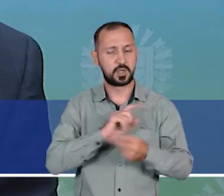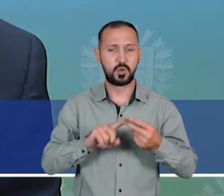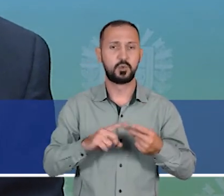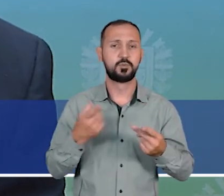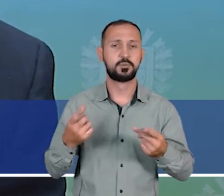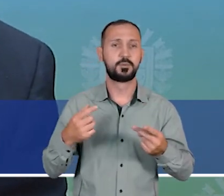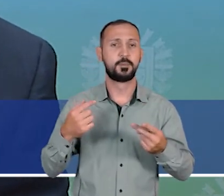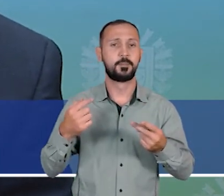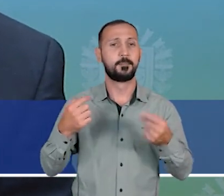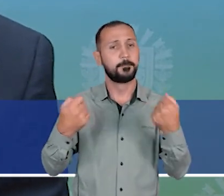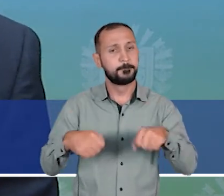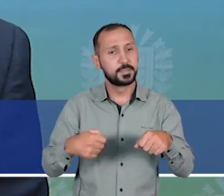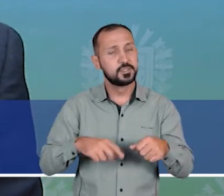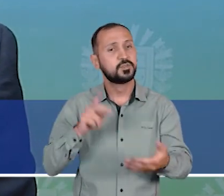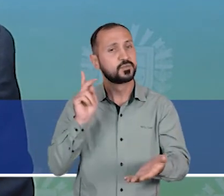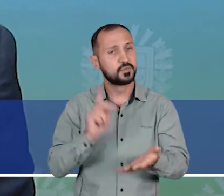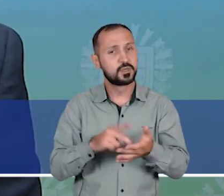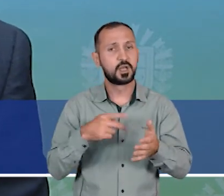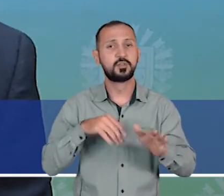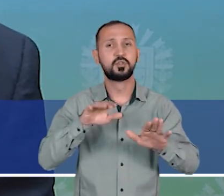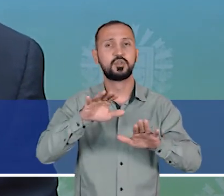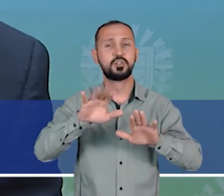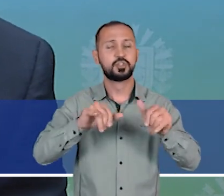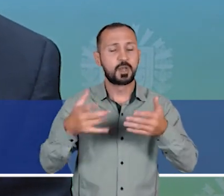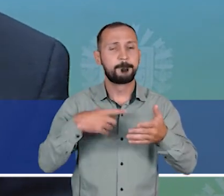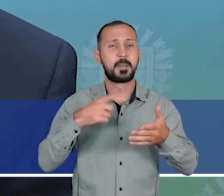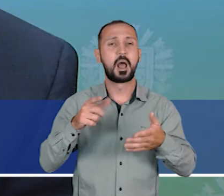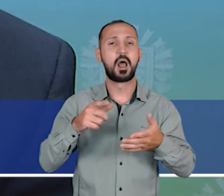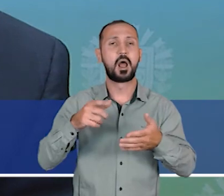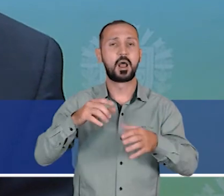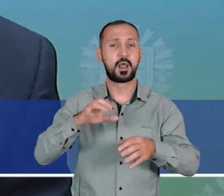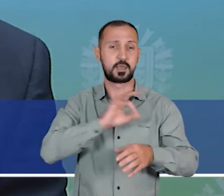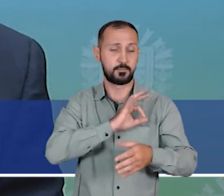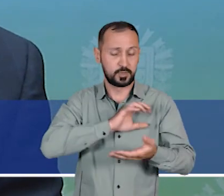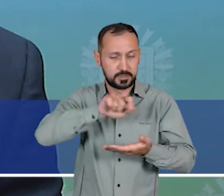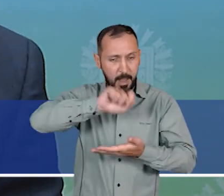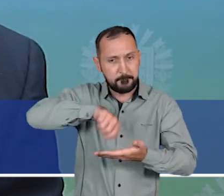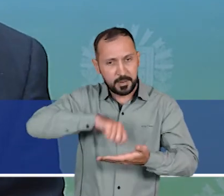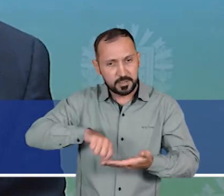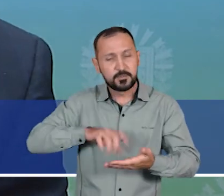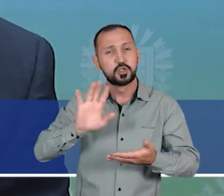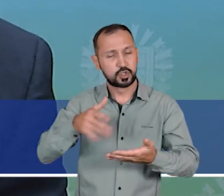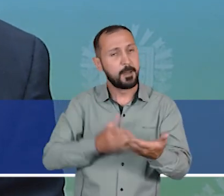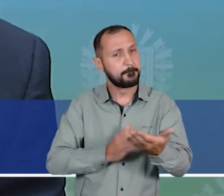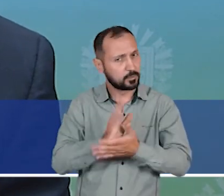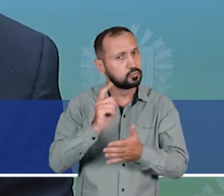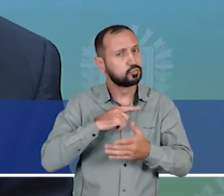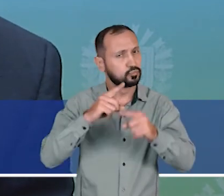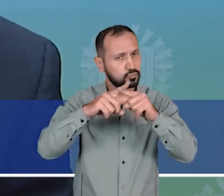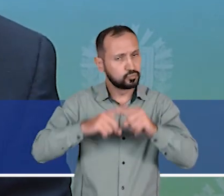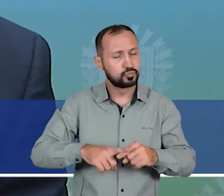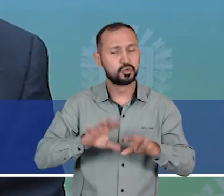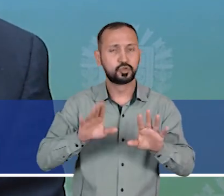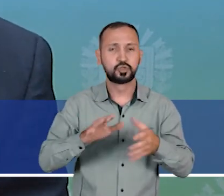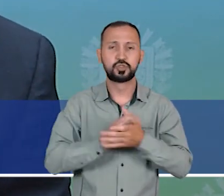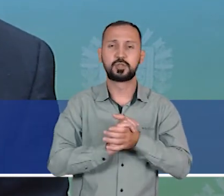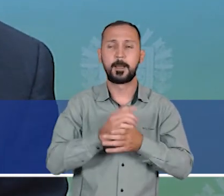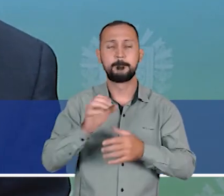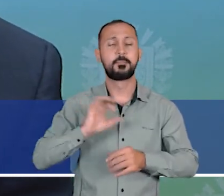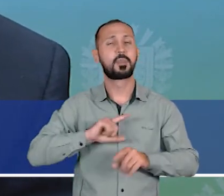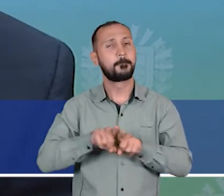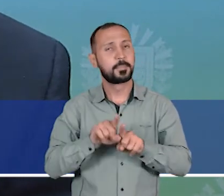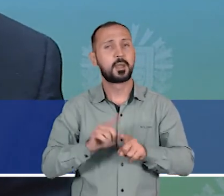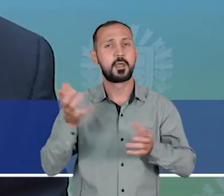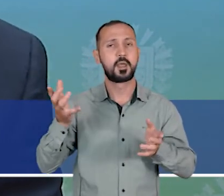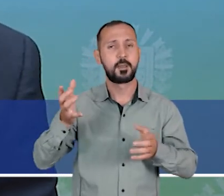policiais militares, nós precisamos de chamar os escrivães que já passaram por concurso, novos agentes da Polícia